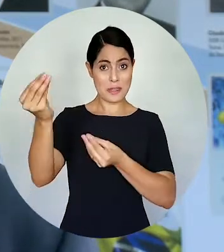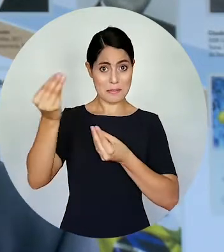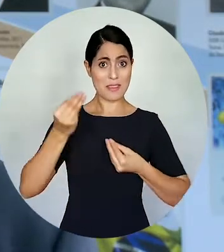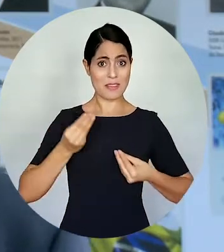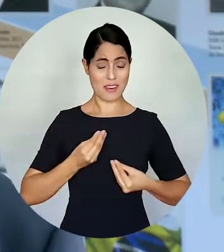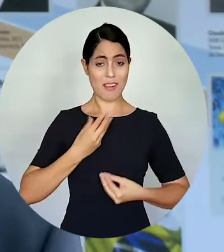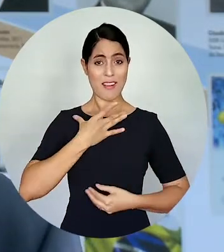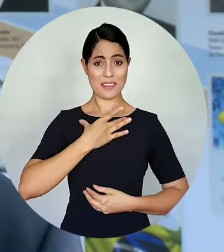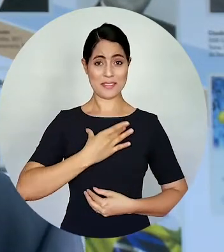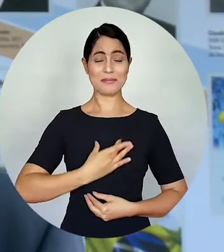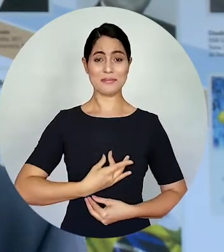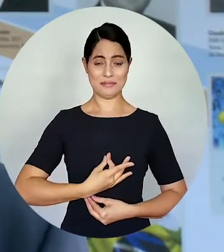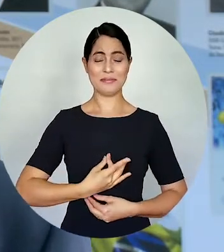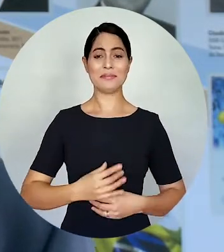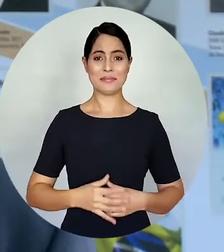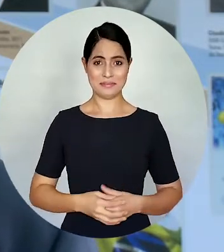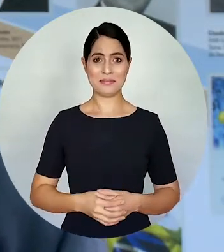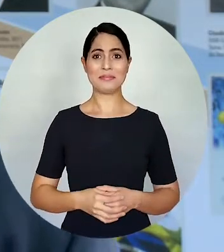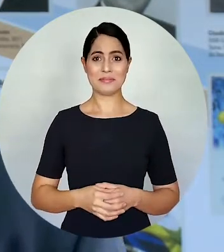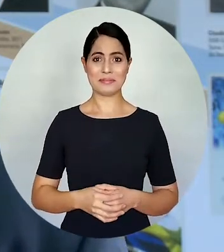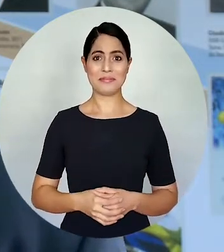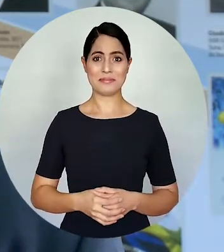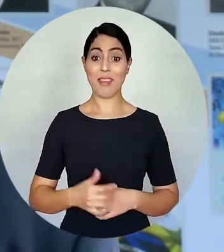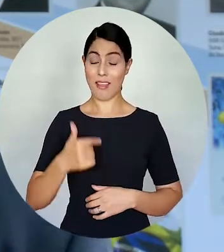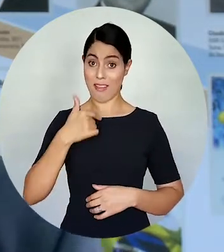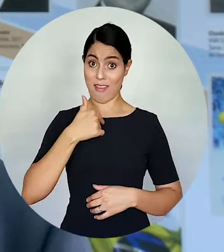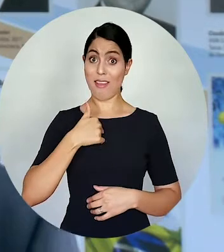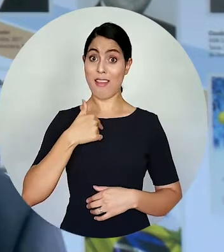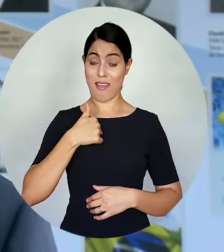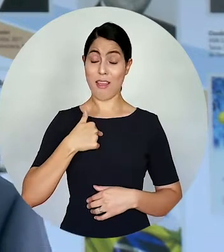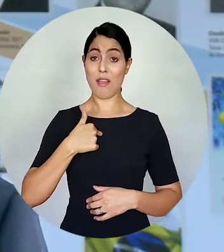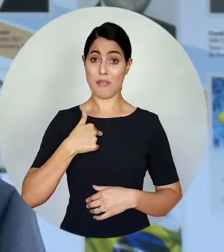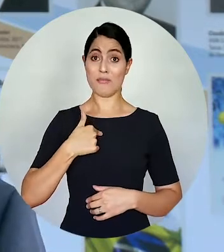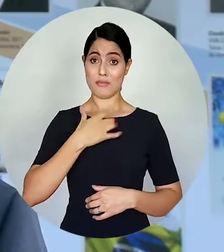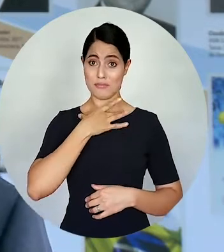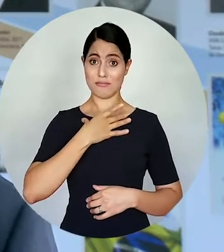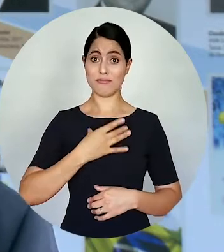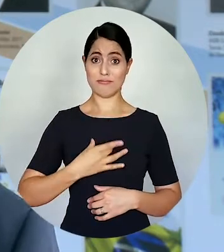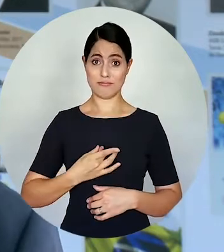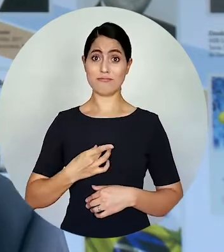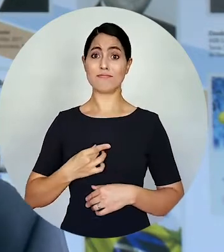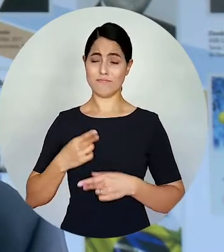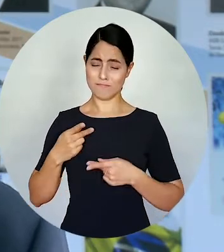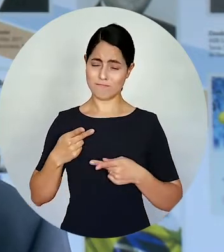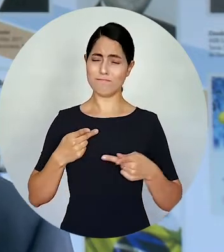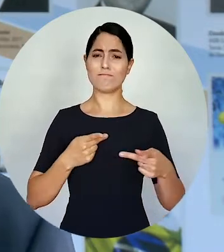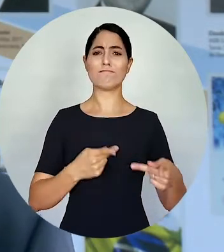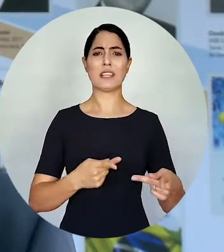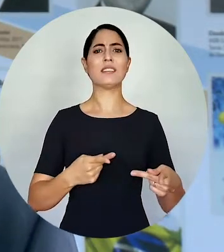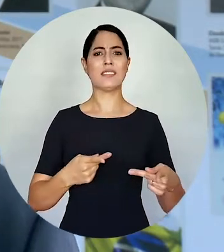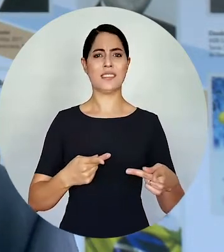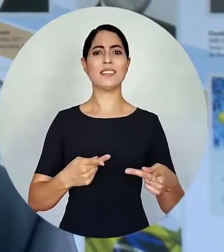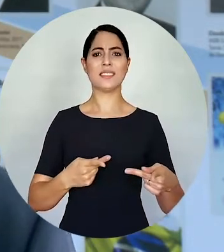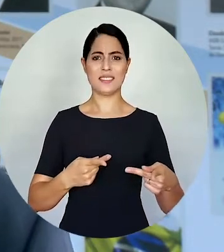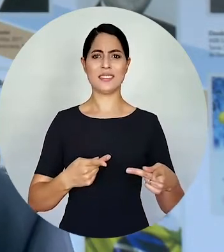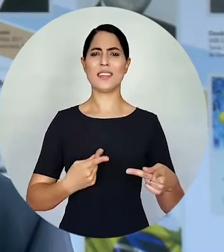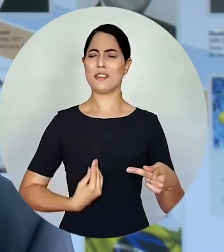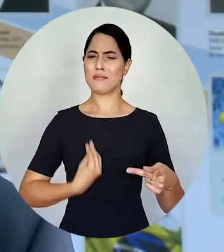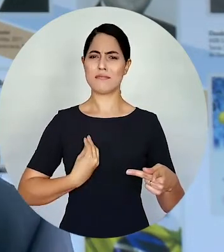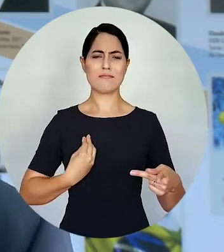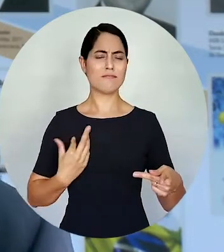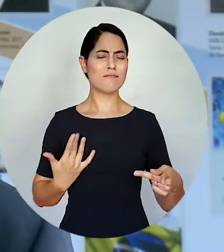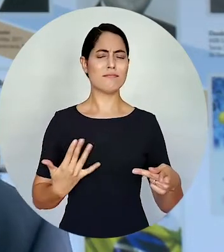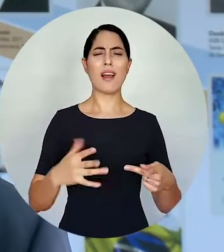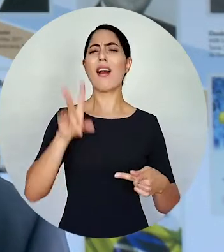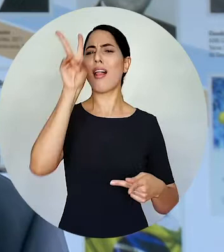outorgaram essa condecoração. Levarei a medalha Rui Barbosa comigo nas minhas